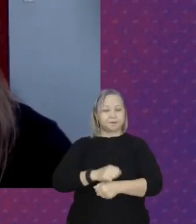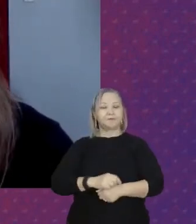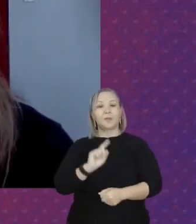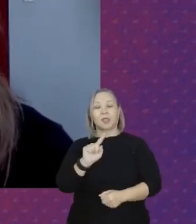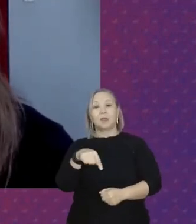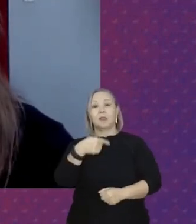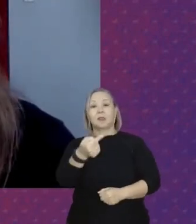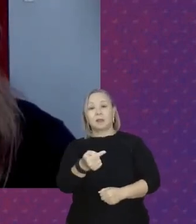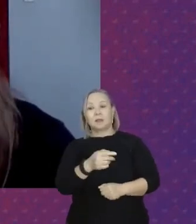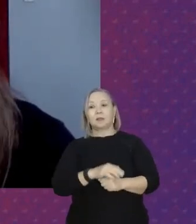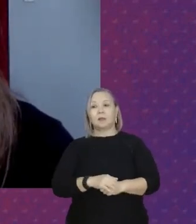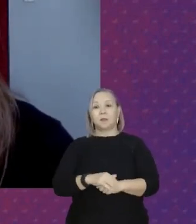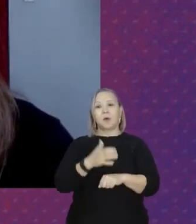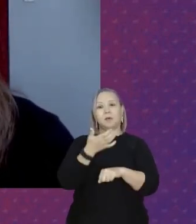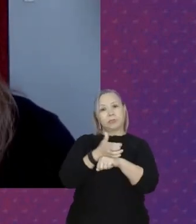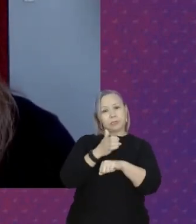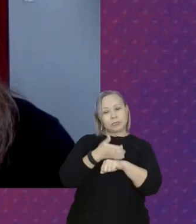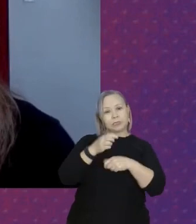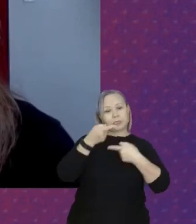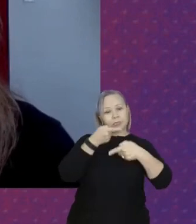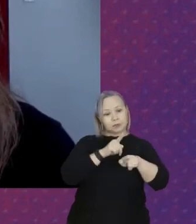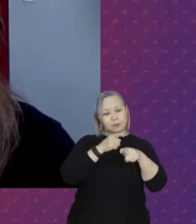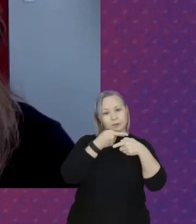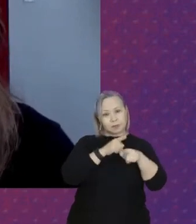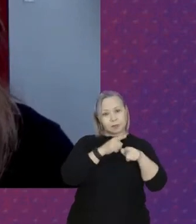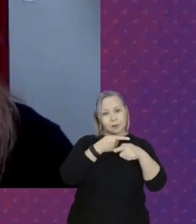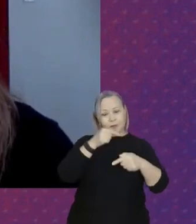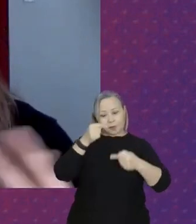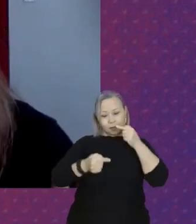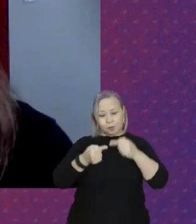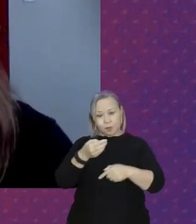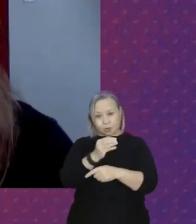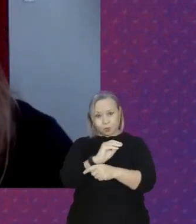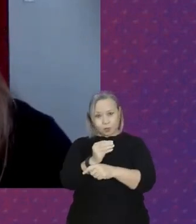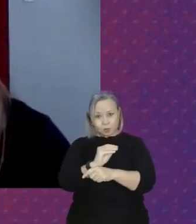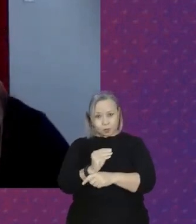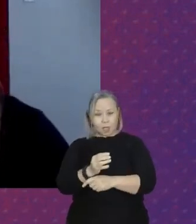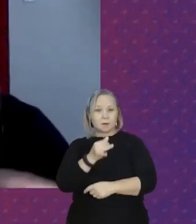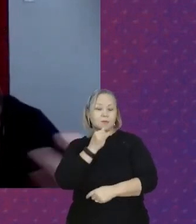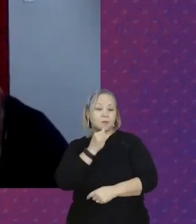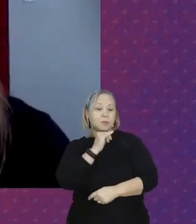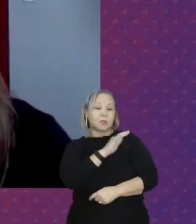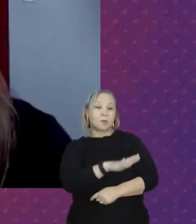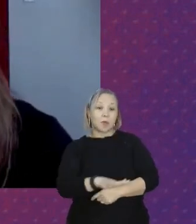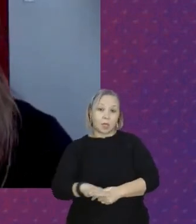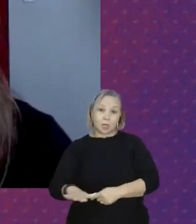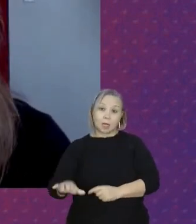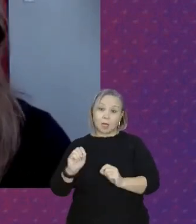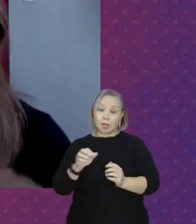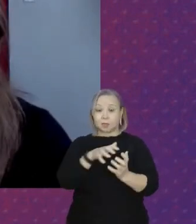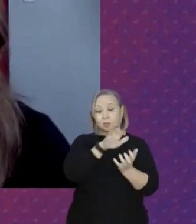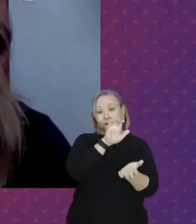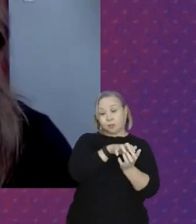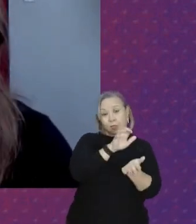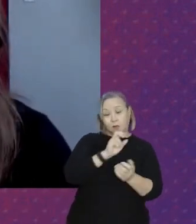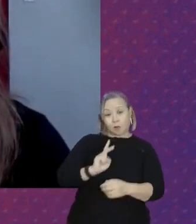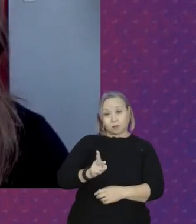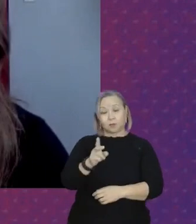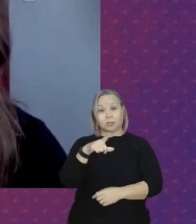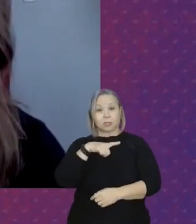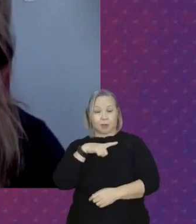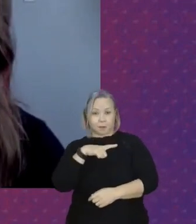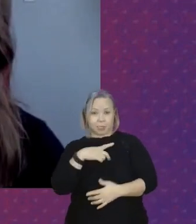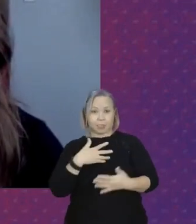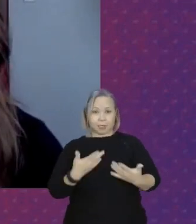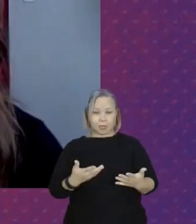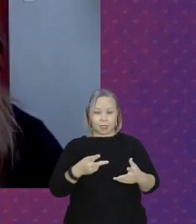em exemplos, em desafios de políticas de cuidado, por exemplo, para crianças, por exemplo, para idosos, sempre tendo